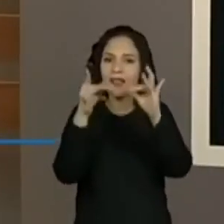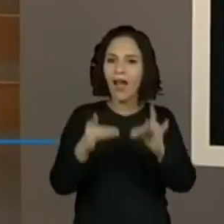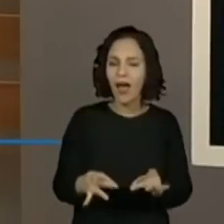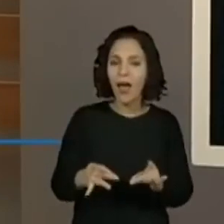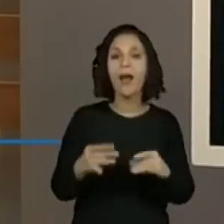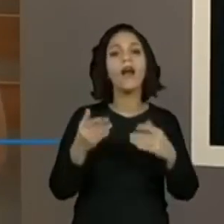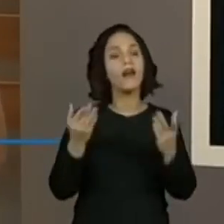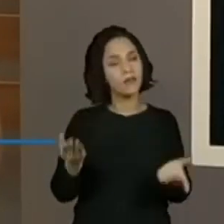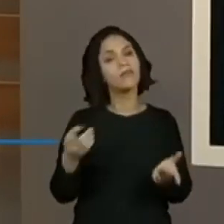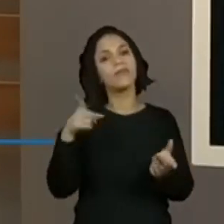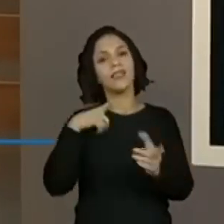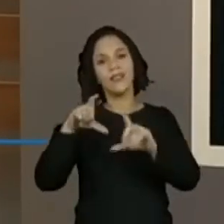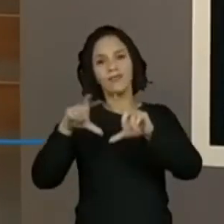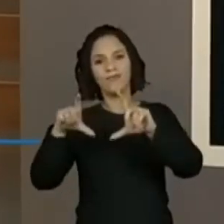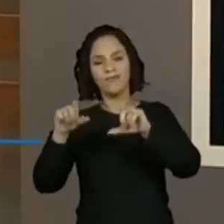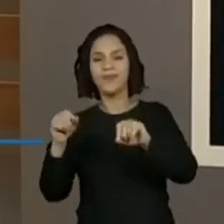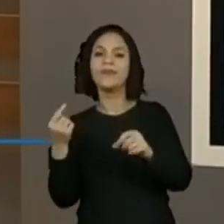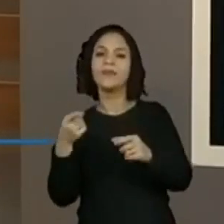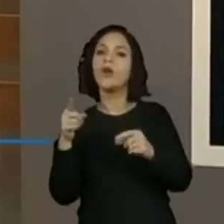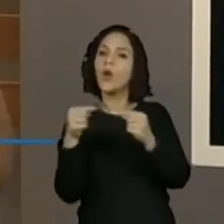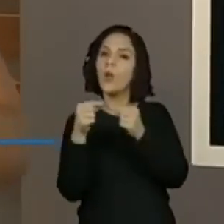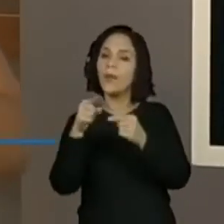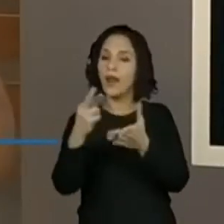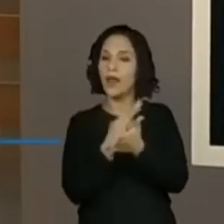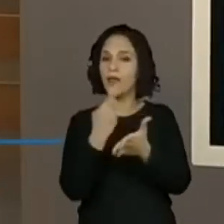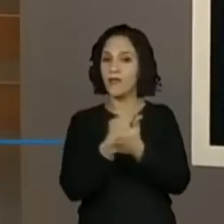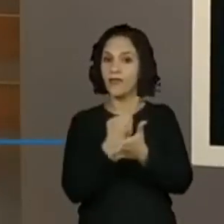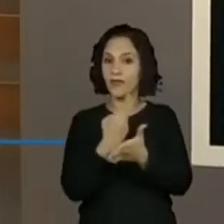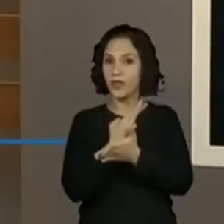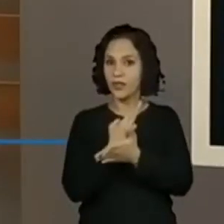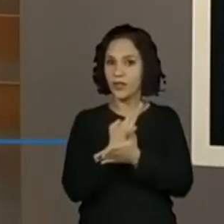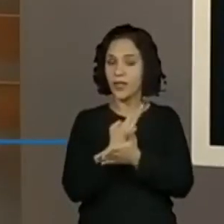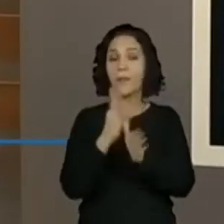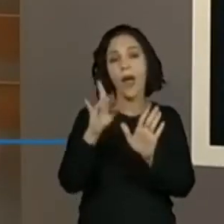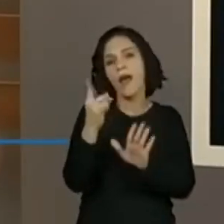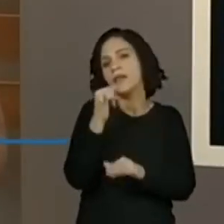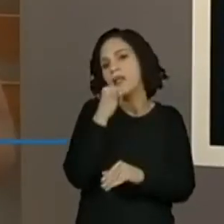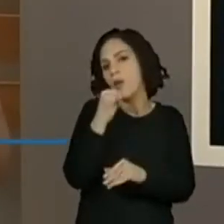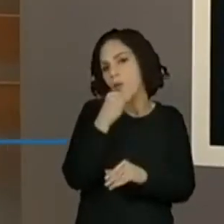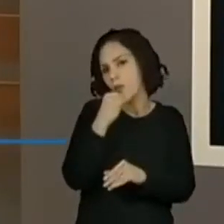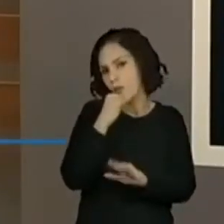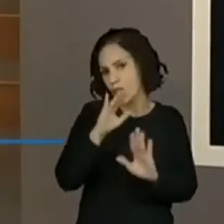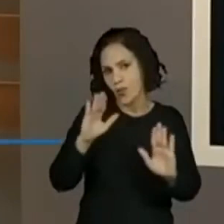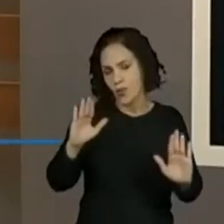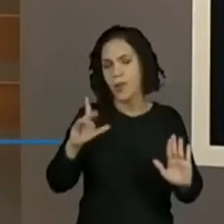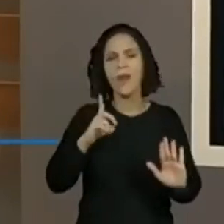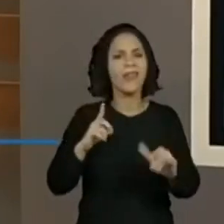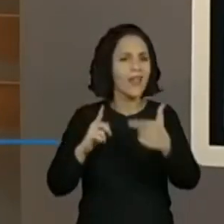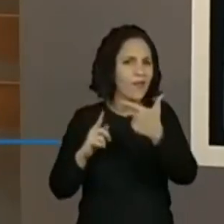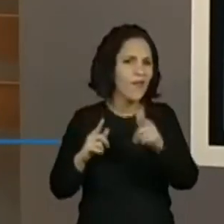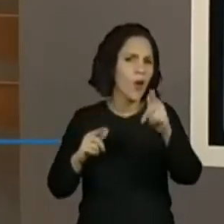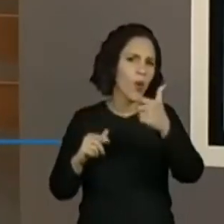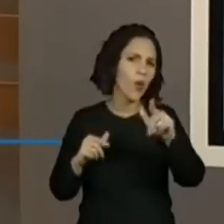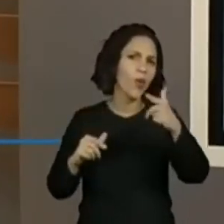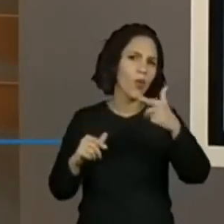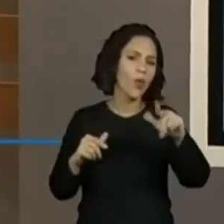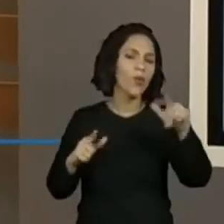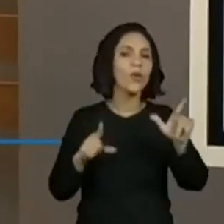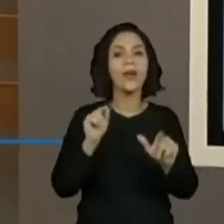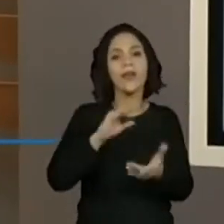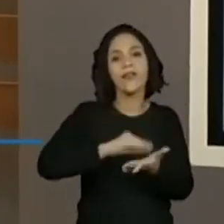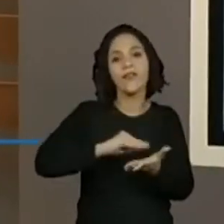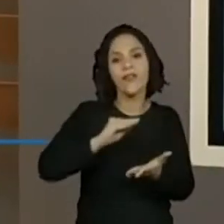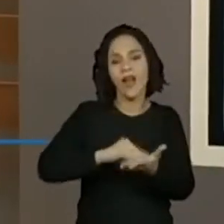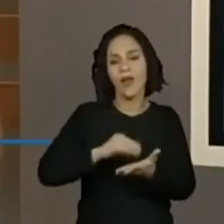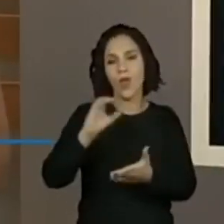de informação para você ir se aprofundar em algum dado. Isso é só um exemplo, hein, pessoal? Mas aqui ficou faltando